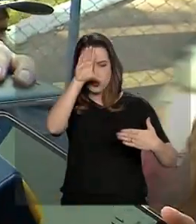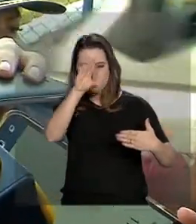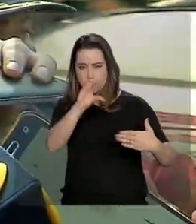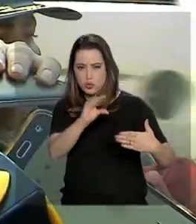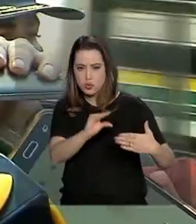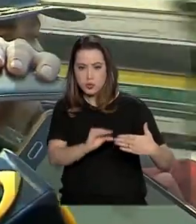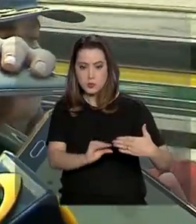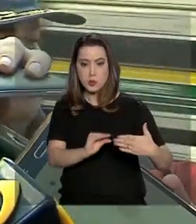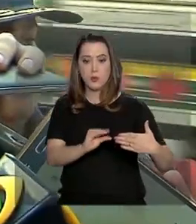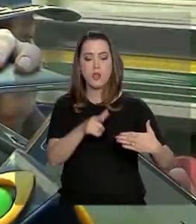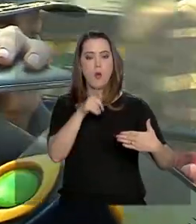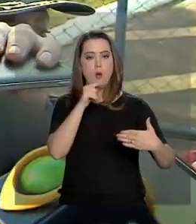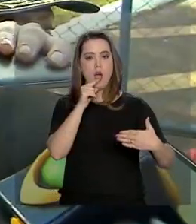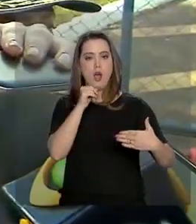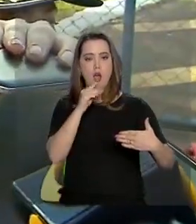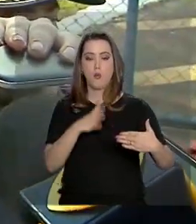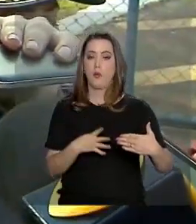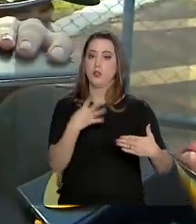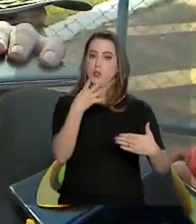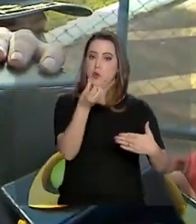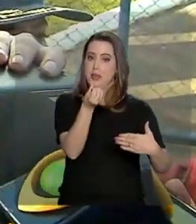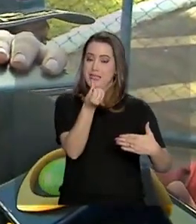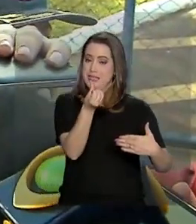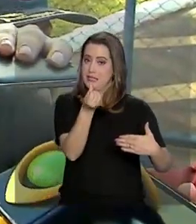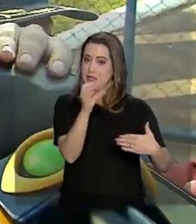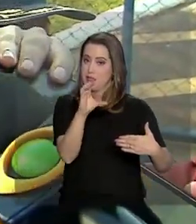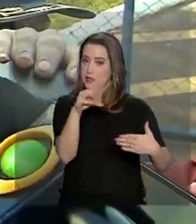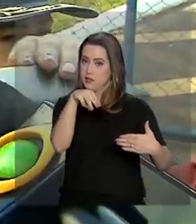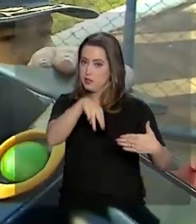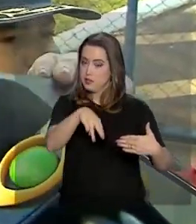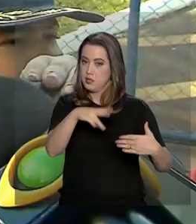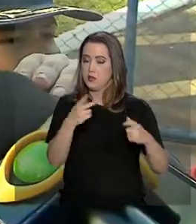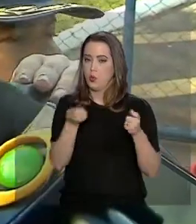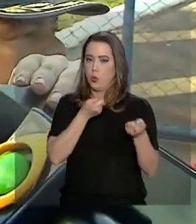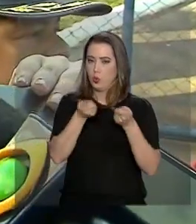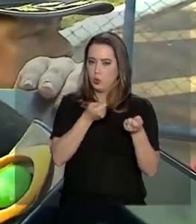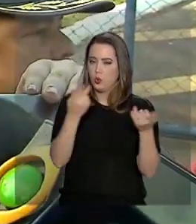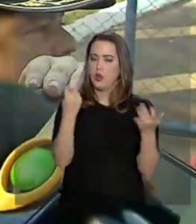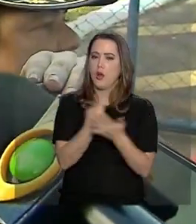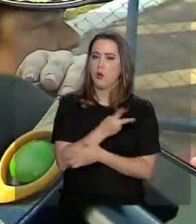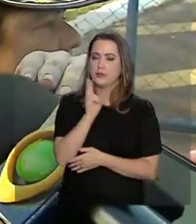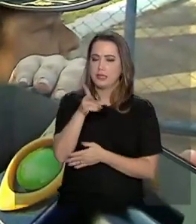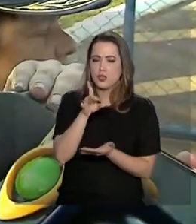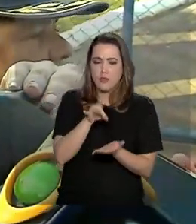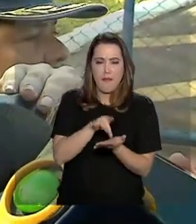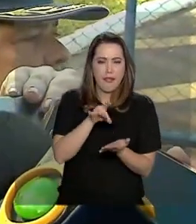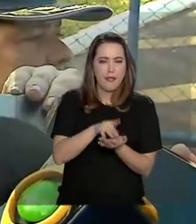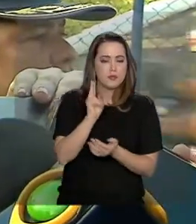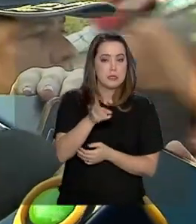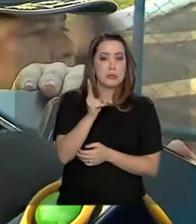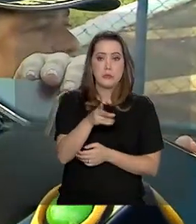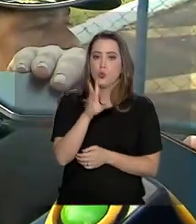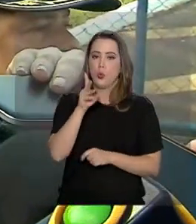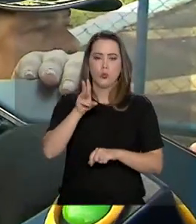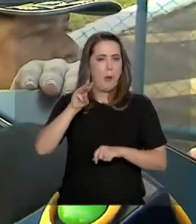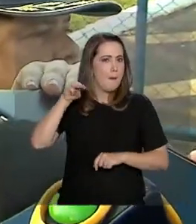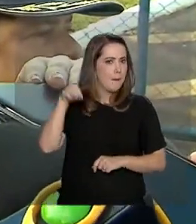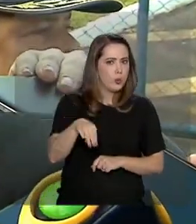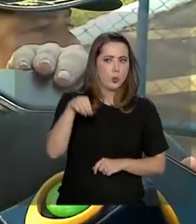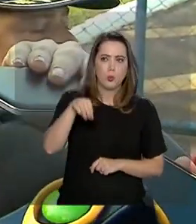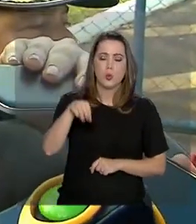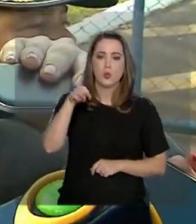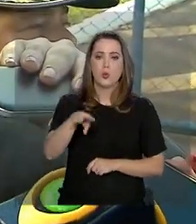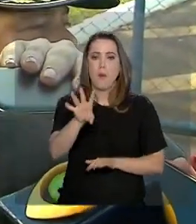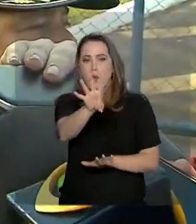estava na data de ontem em cerca de 46 centímetros. O monitoramento ele acontece em tempo real. Então a todos os instantes nós